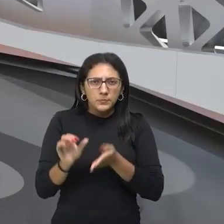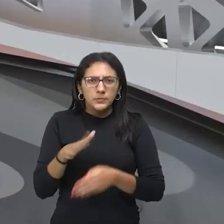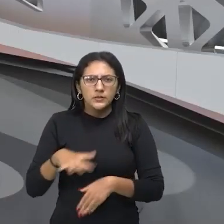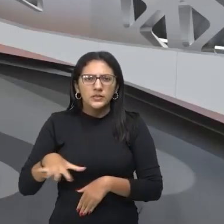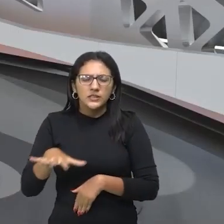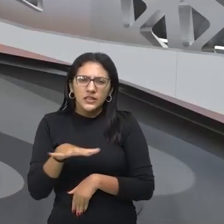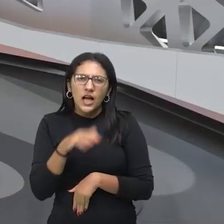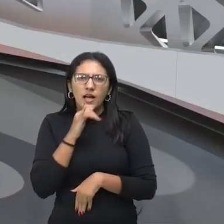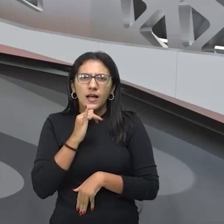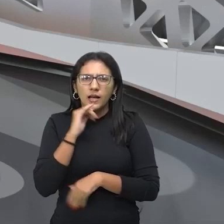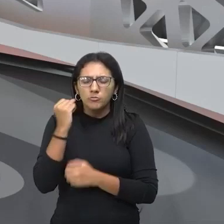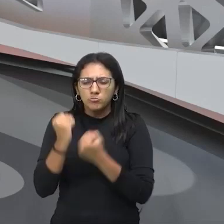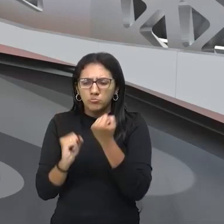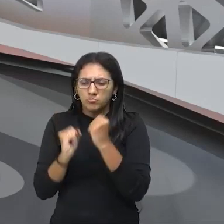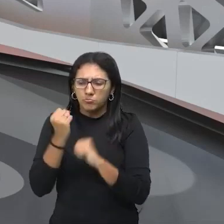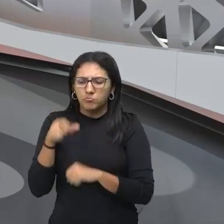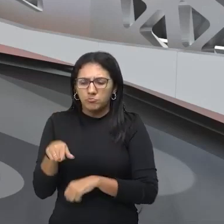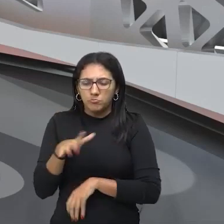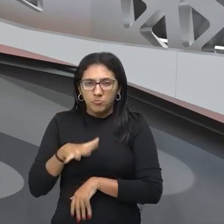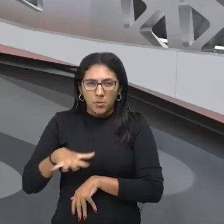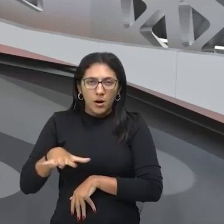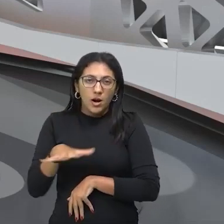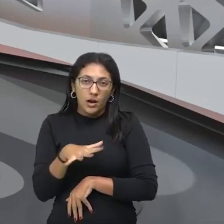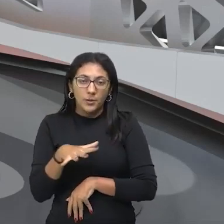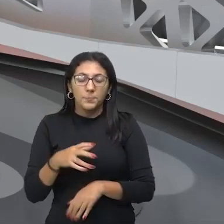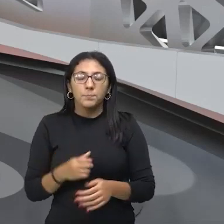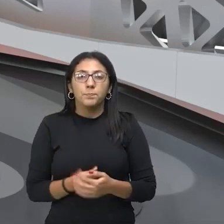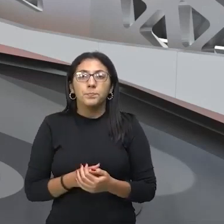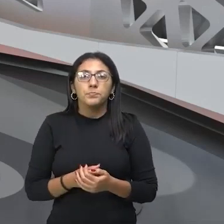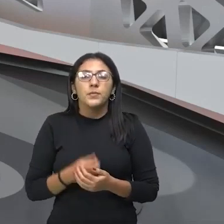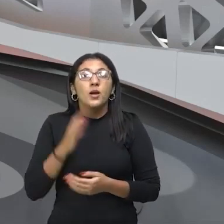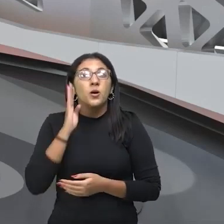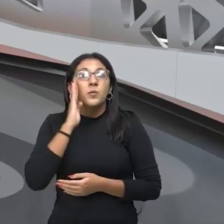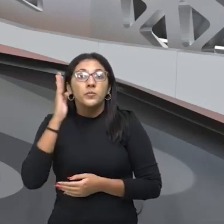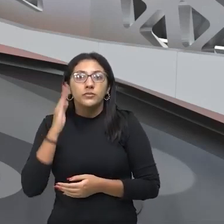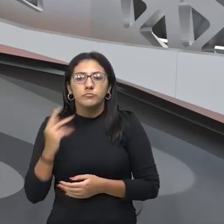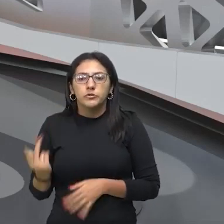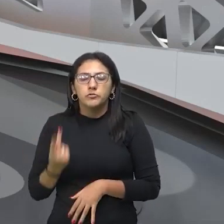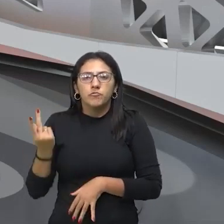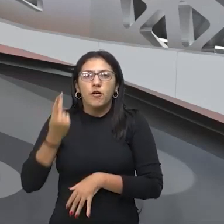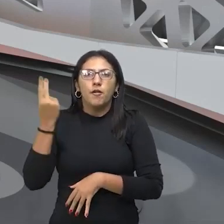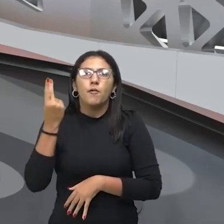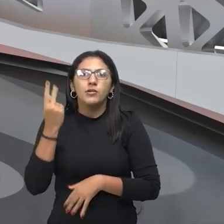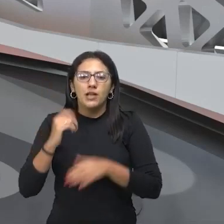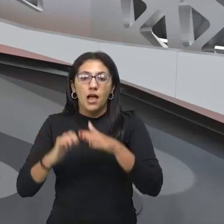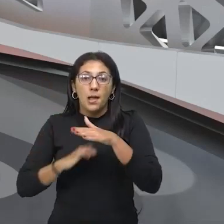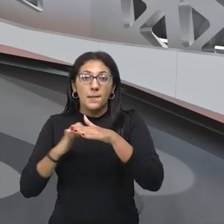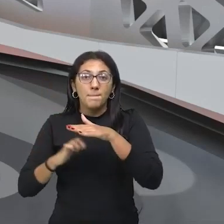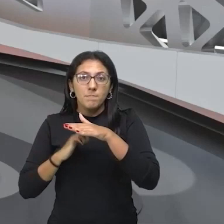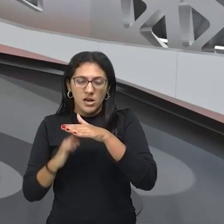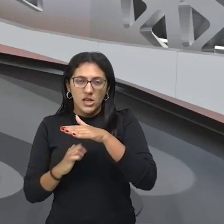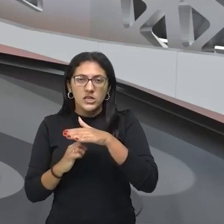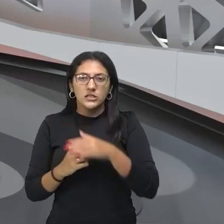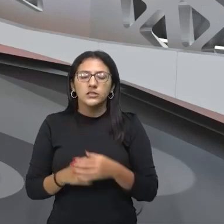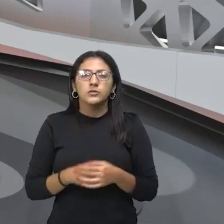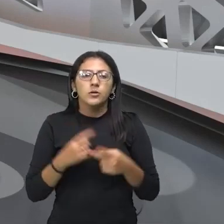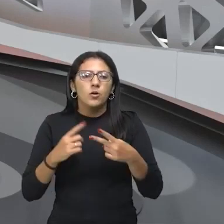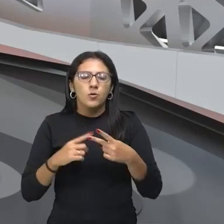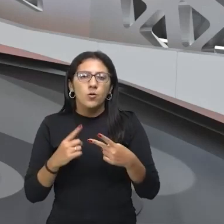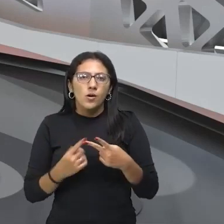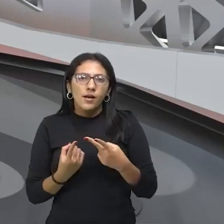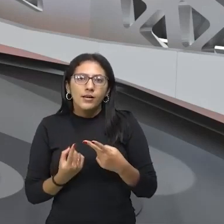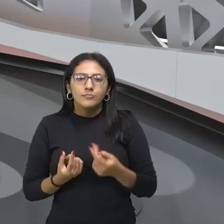investimentos na área da estatização, principalmente valorização de grandes empresas públicas.